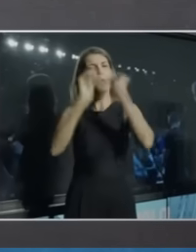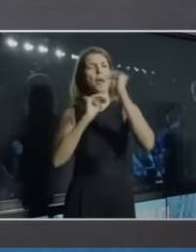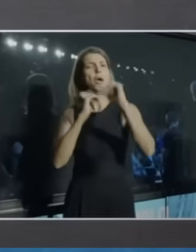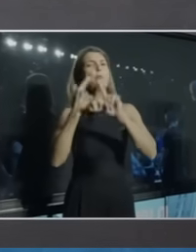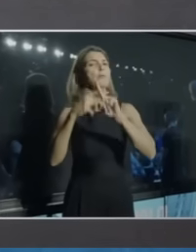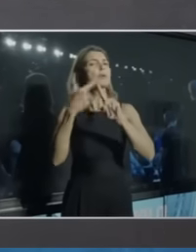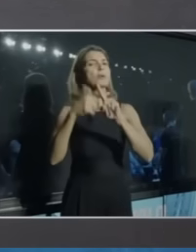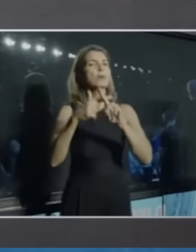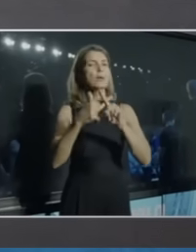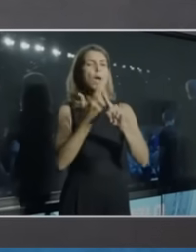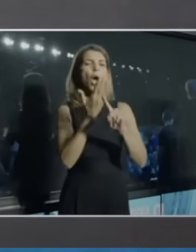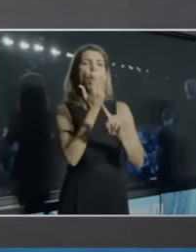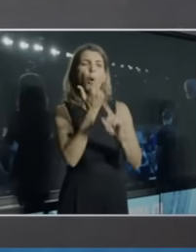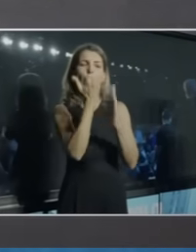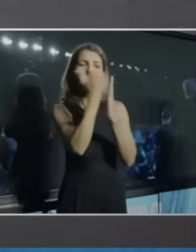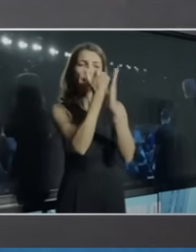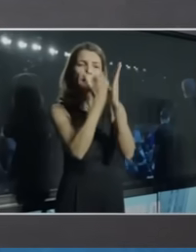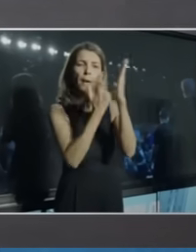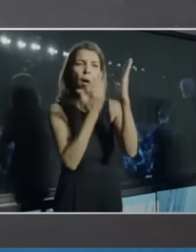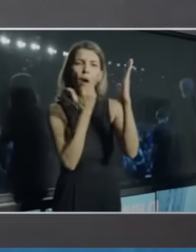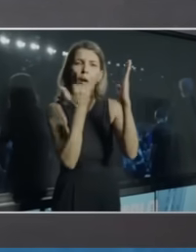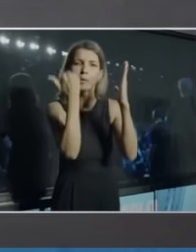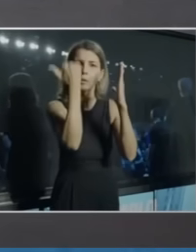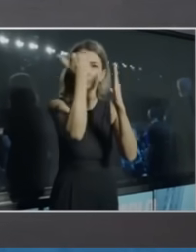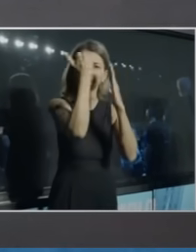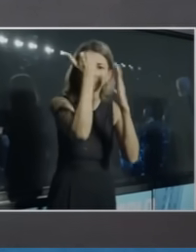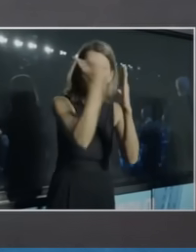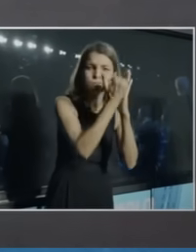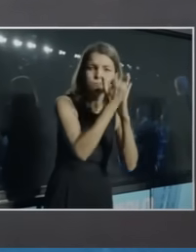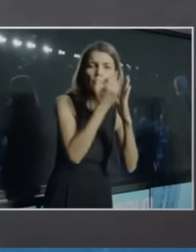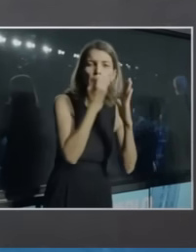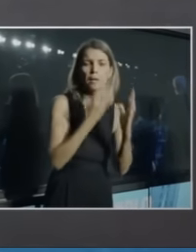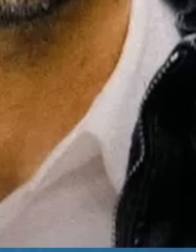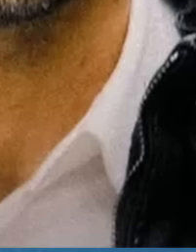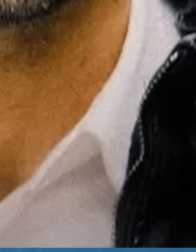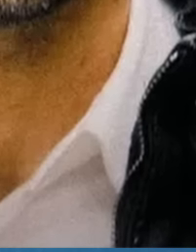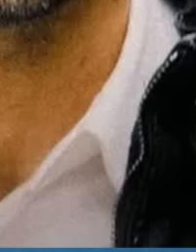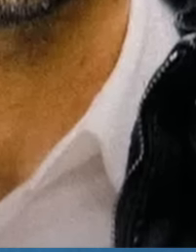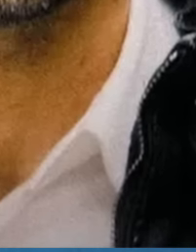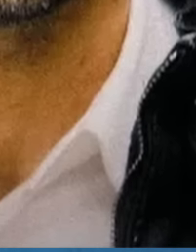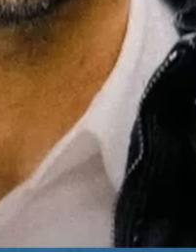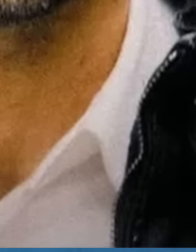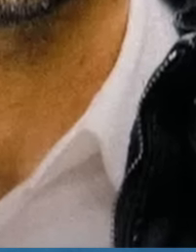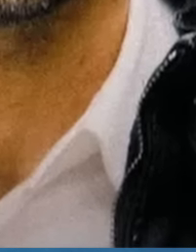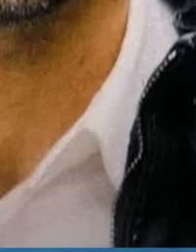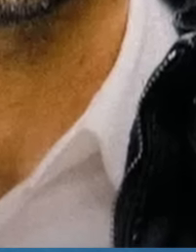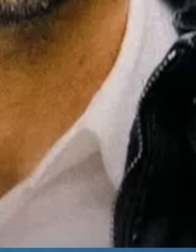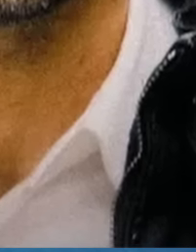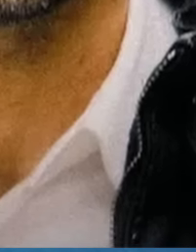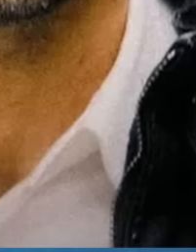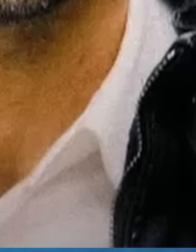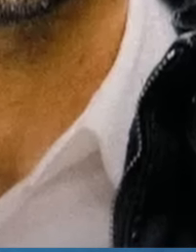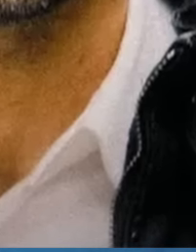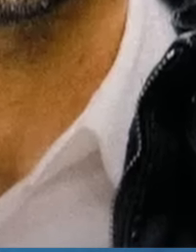estão capturando os endereços eletrônicos e outros 2 estão enviando as mensagens. Na decisão que condenou Marçal,